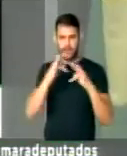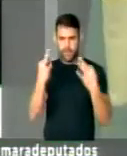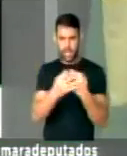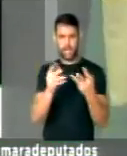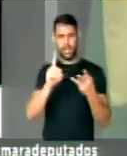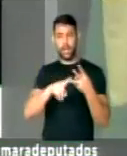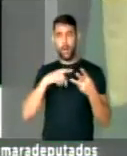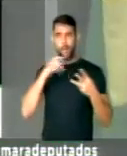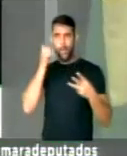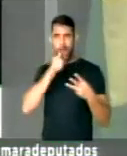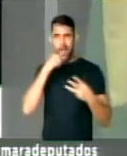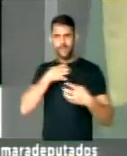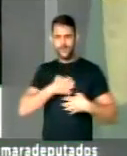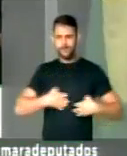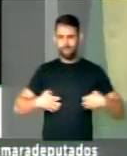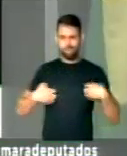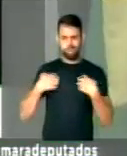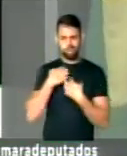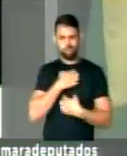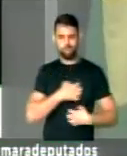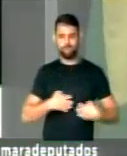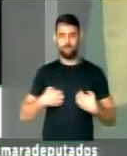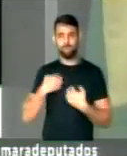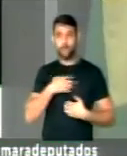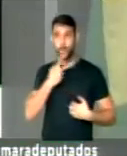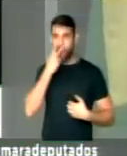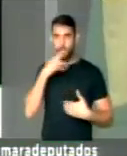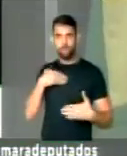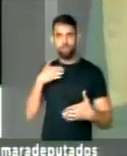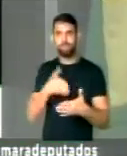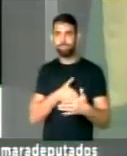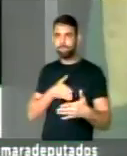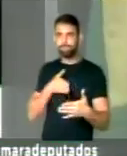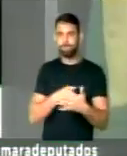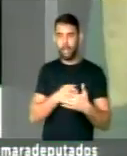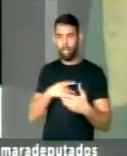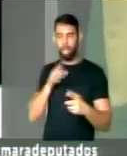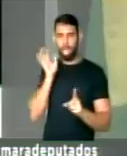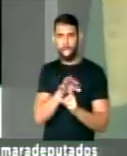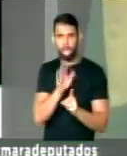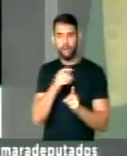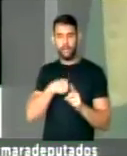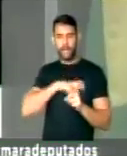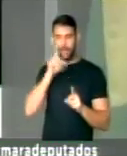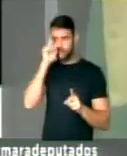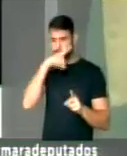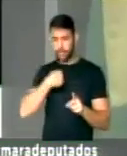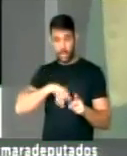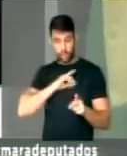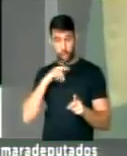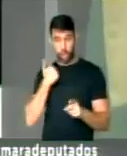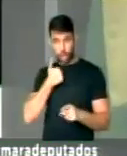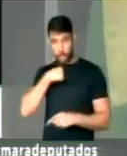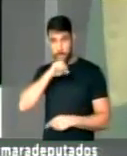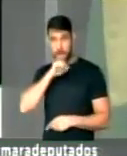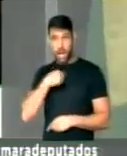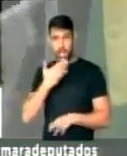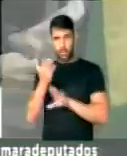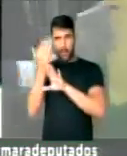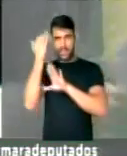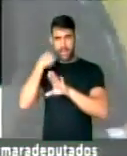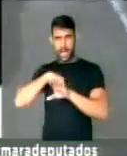que nos indignamos com as repreensões e as dificuldades que as nossas mães, que